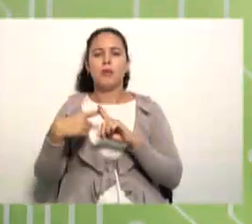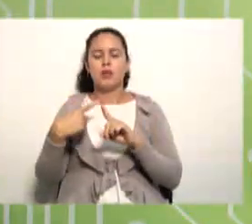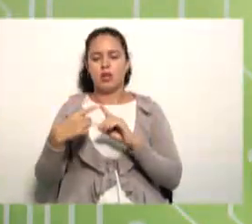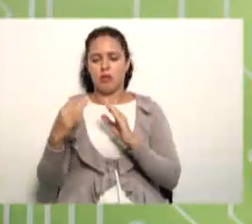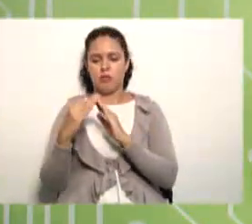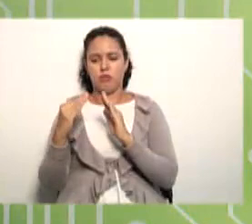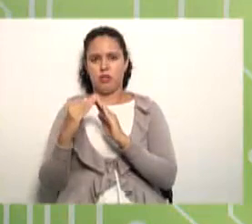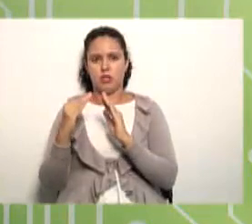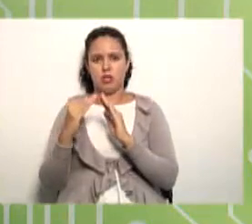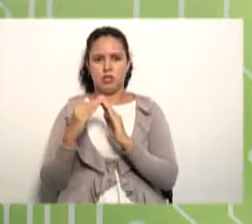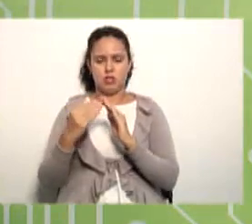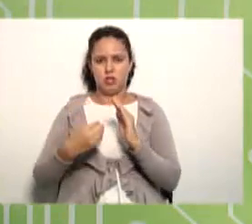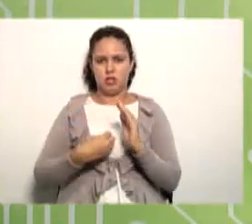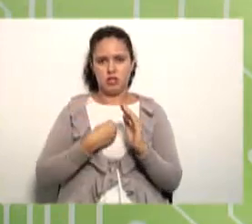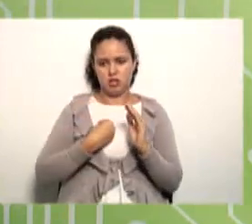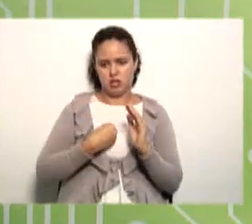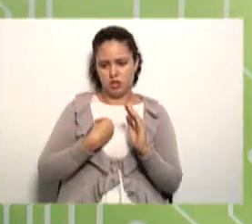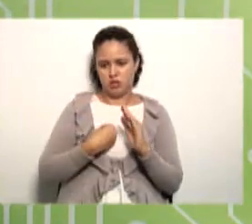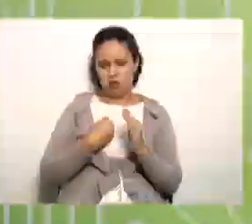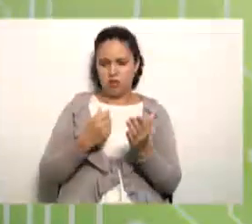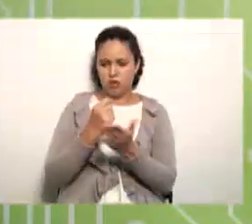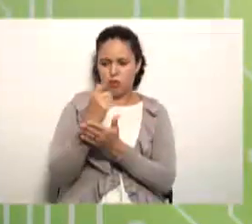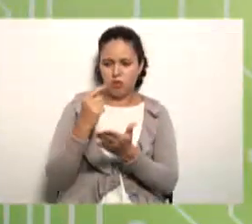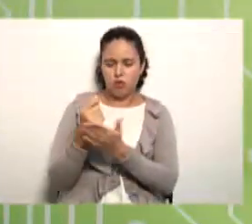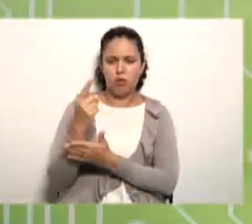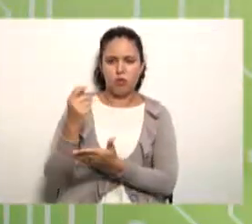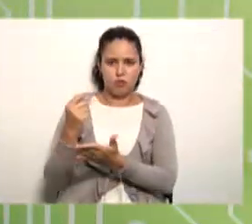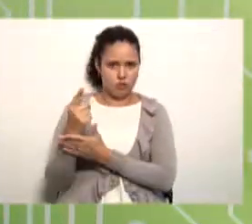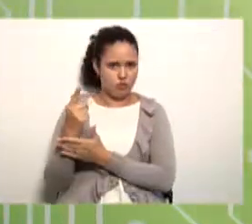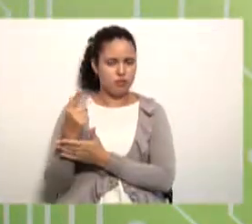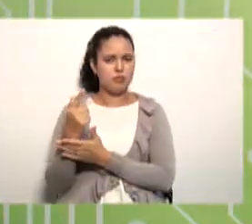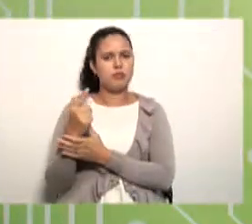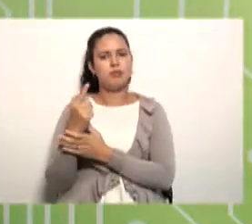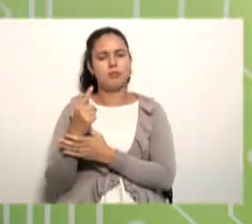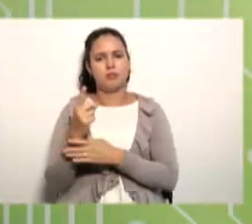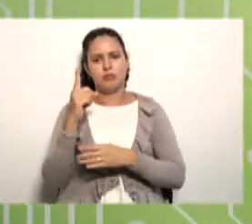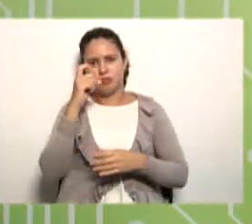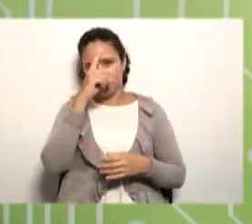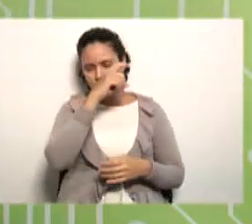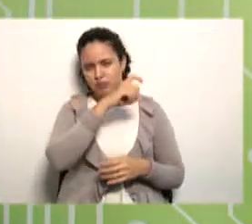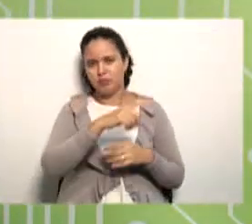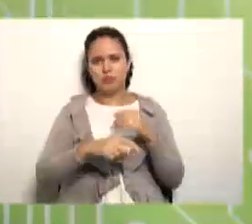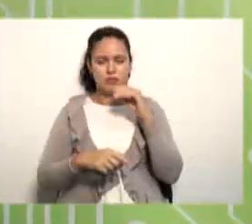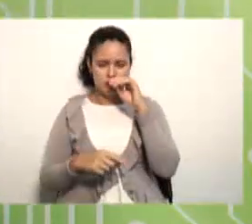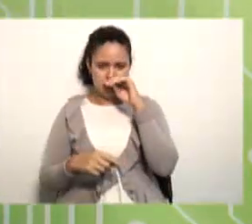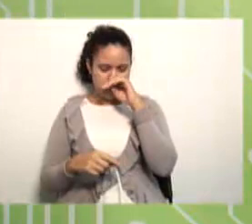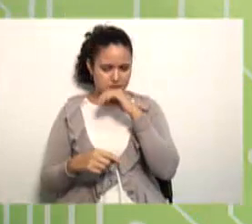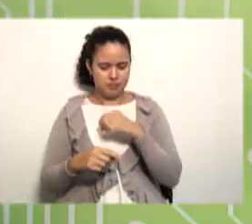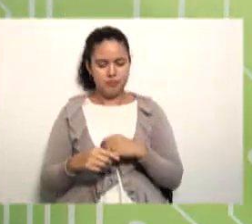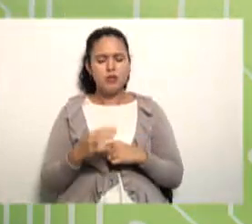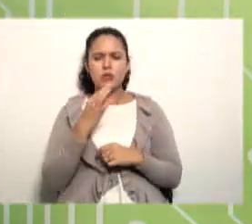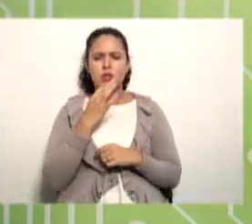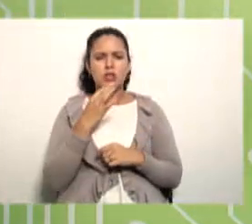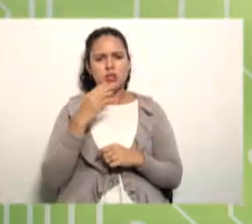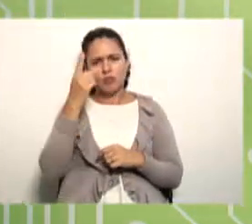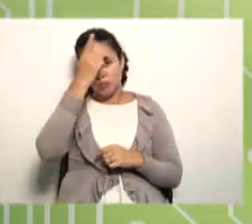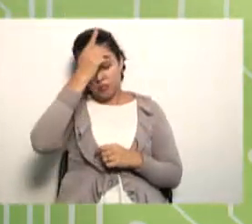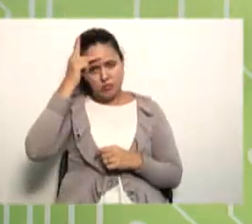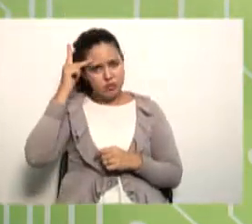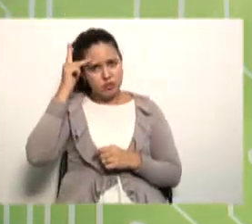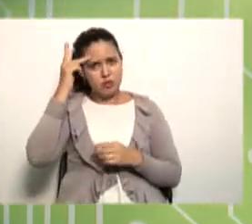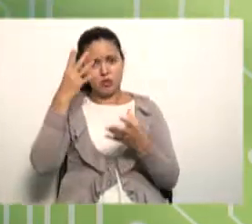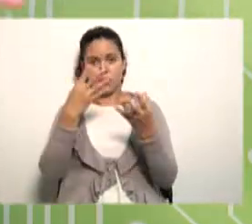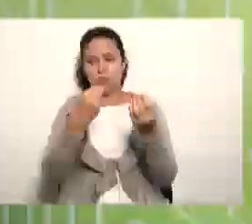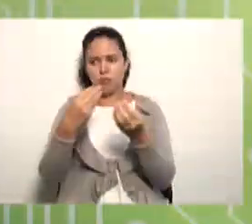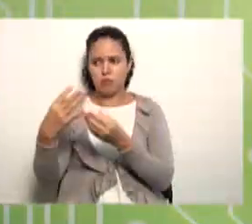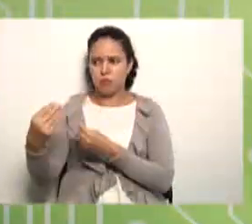ligado a coisas mais caras e vão gastando tudo isso. A gente conhece muitas pessoas que têm altos salários, ocupam alto escalão e que estão aí ganhando